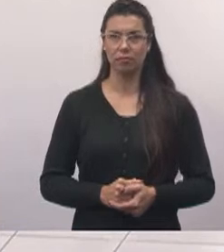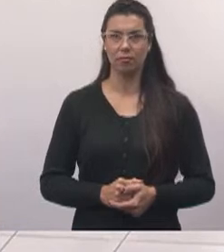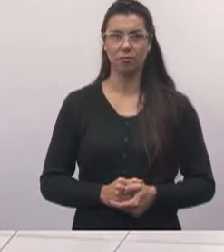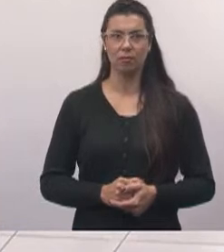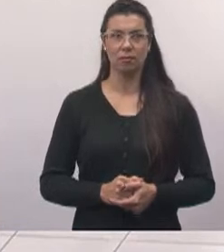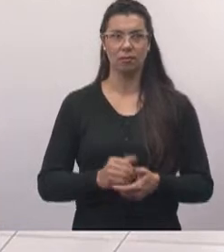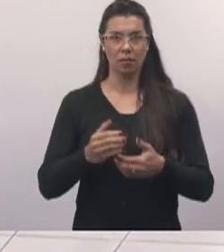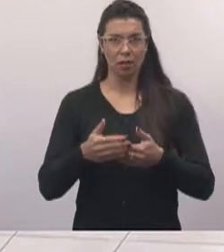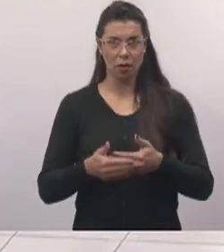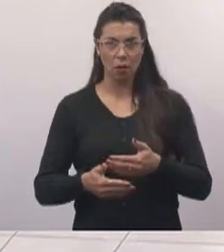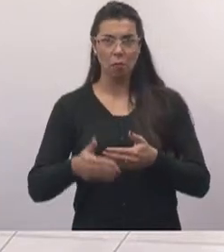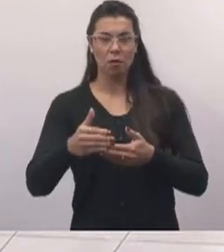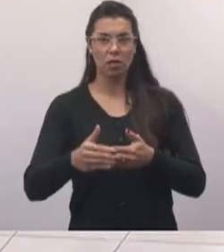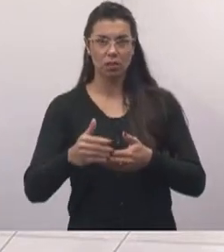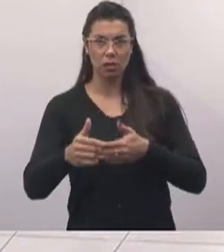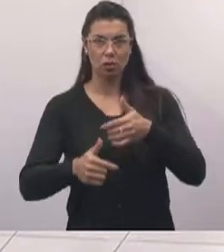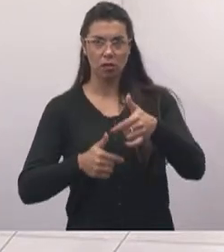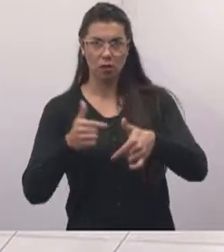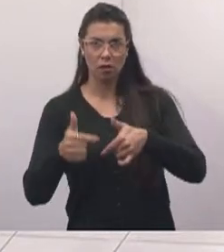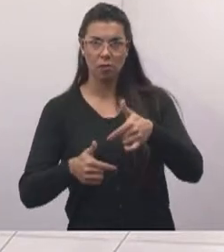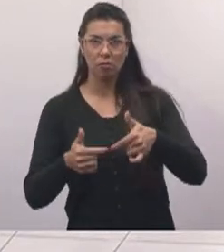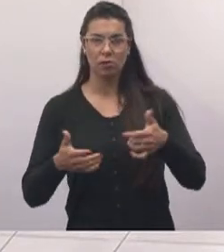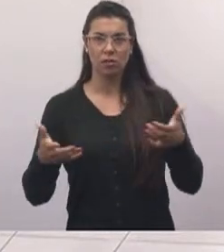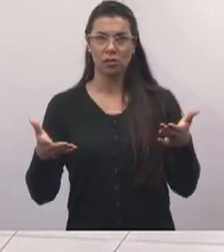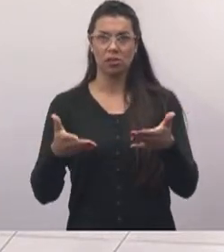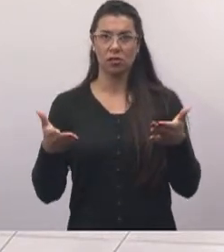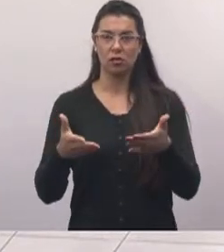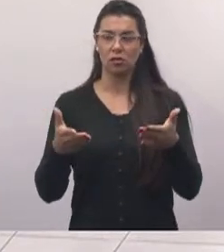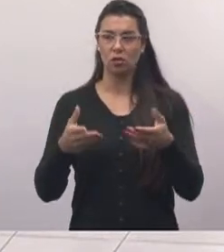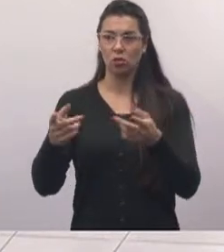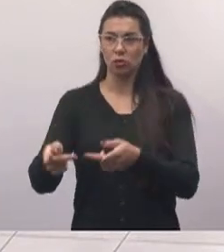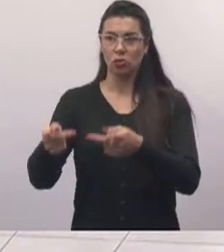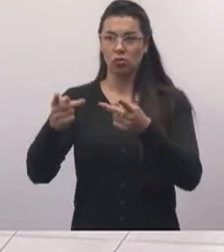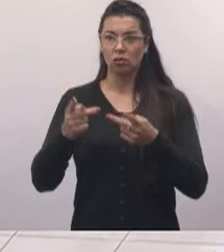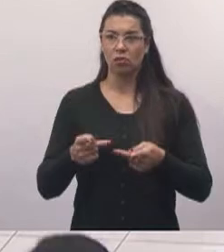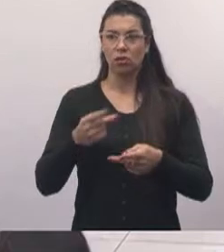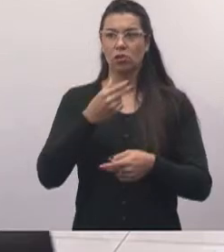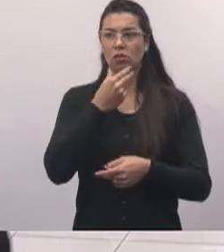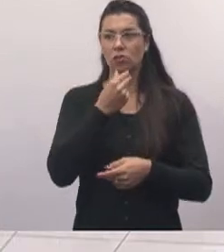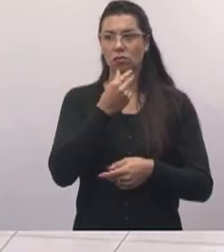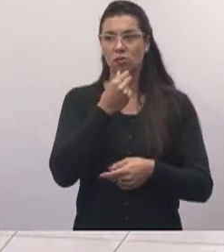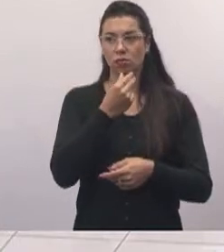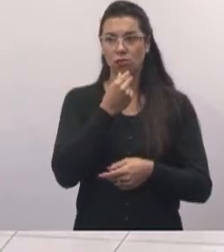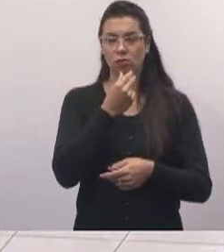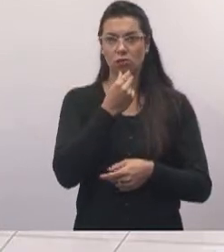Dando início aos nossos trabalhos, convido a ocupar a tribuna dessa Casa Legislativa o senhor Dorival.